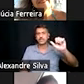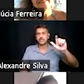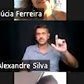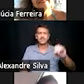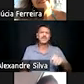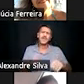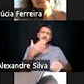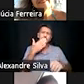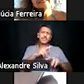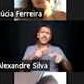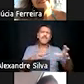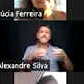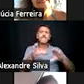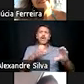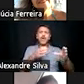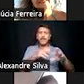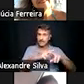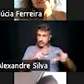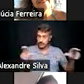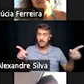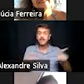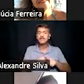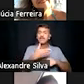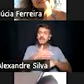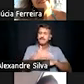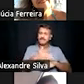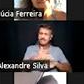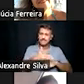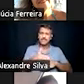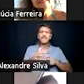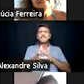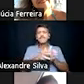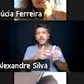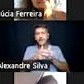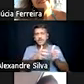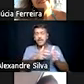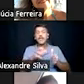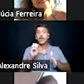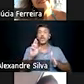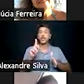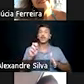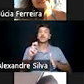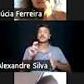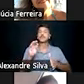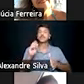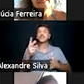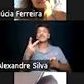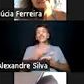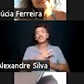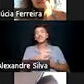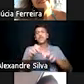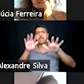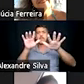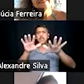diversas, diferentes, e fósseis, que eram organismos e que induziram a precipitação daquele material. Então,